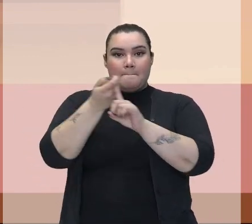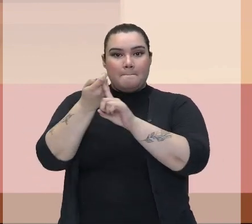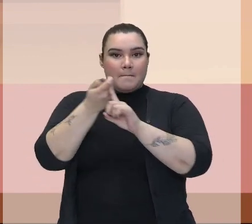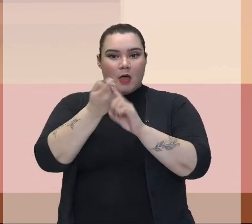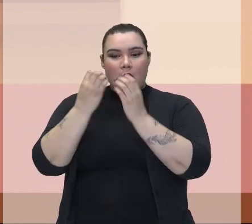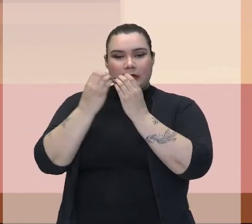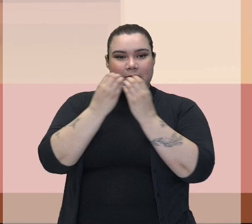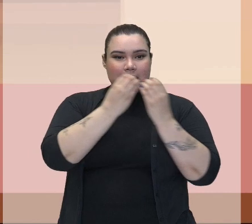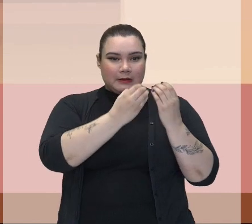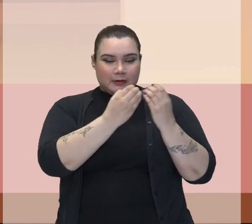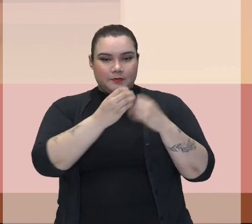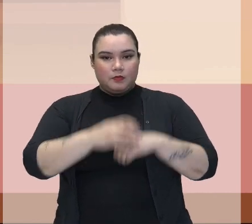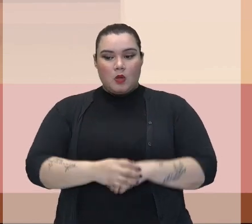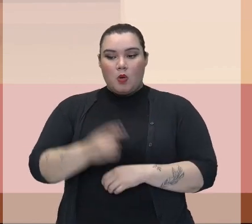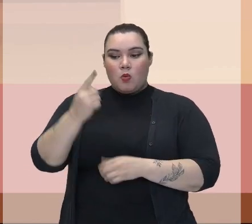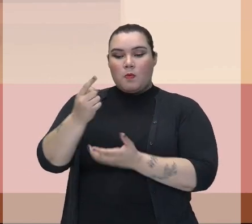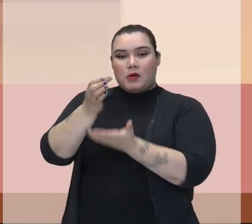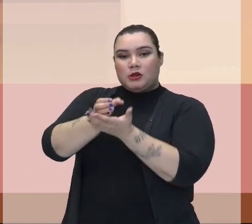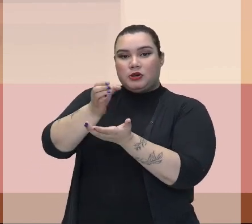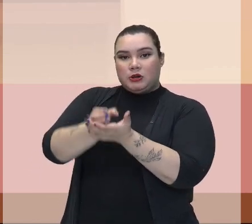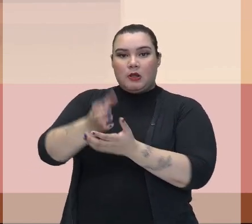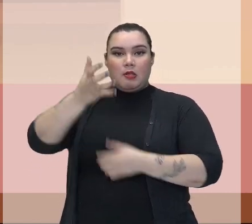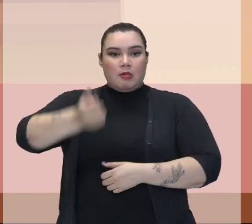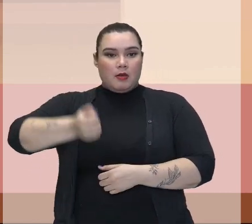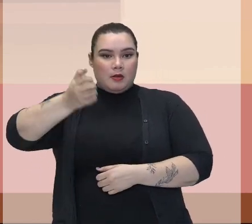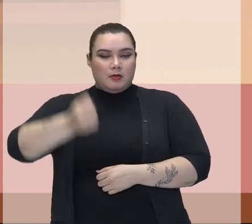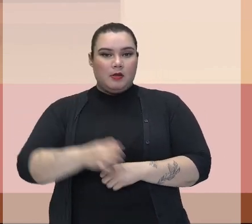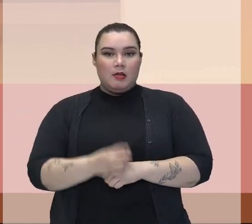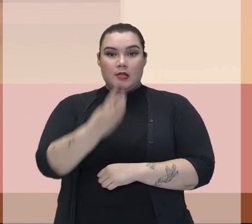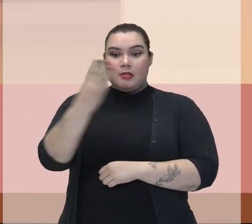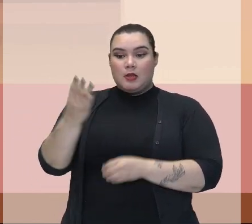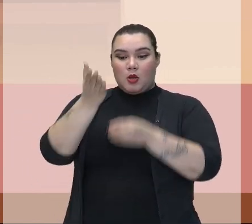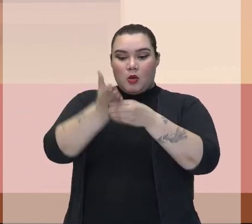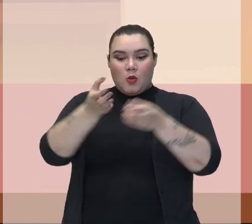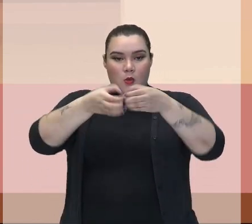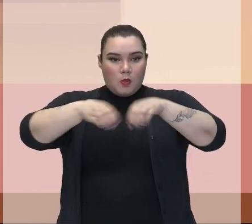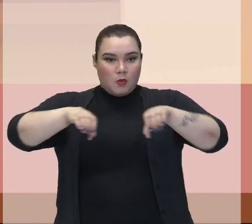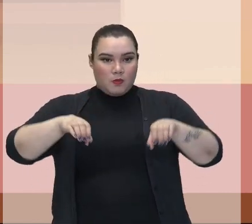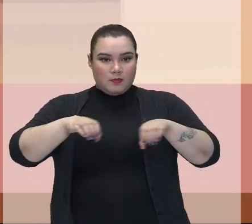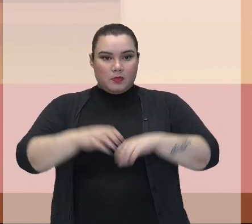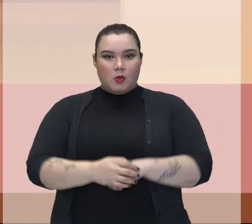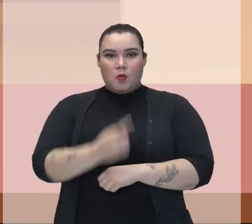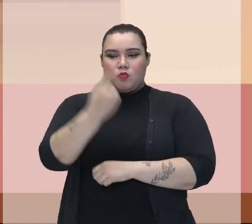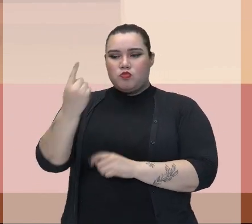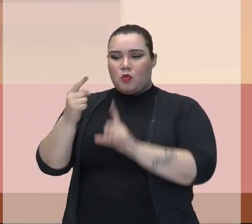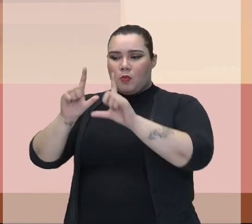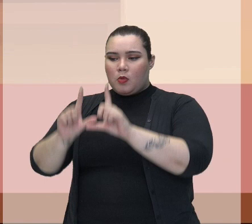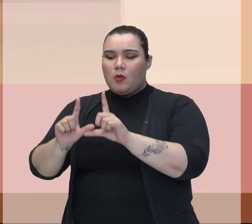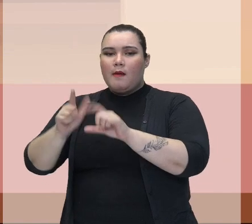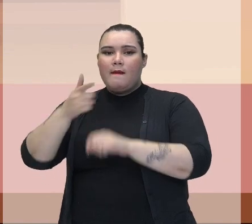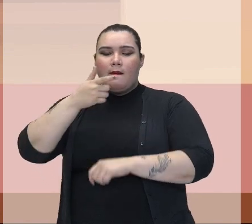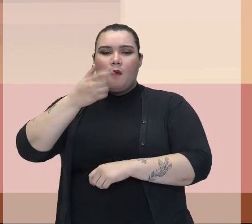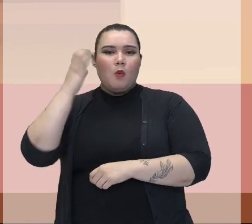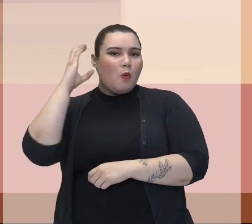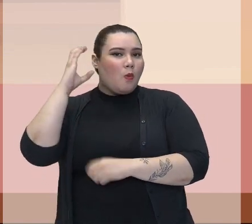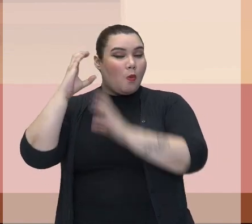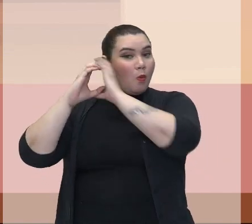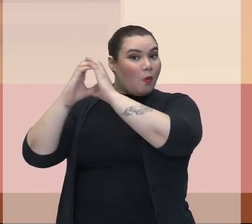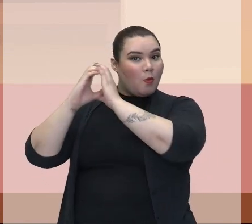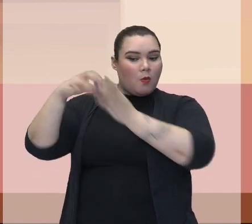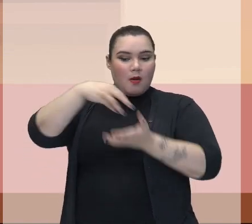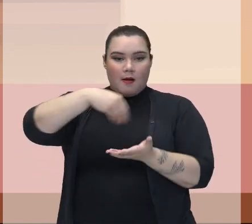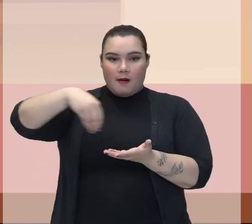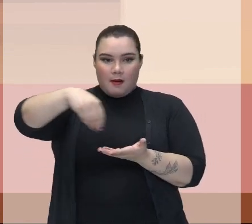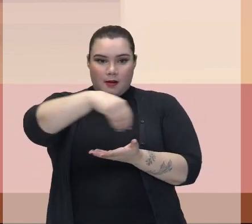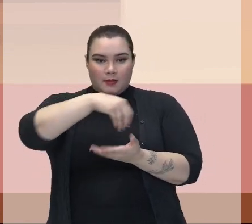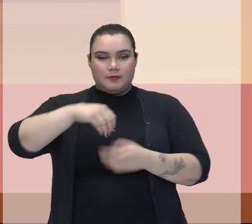espiga, 1 xícara de leite, 3 ovos inteiros, 1 pacotinho de coco ralado, 1